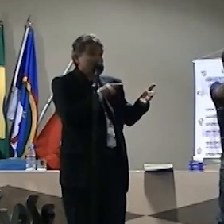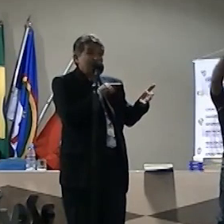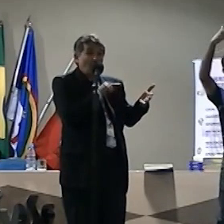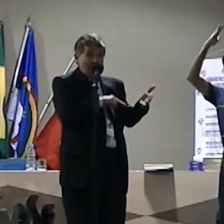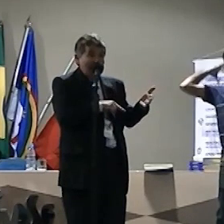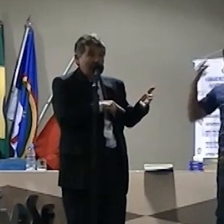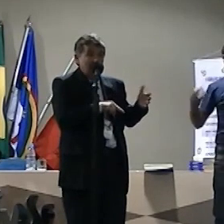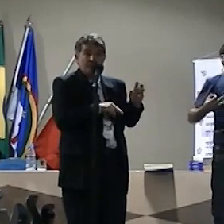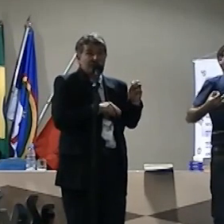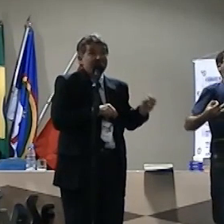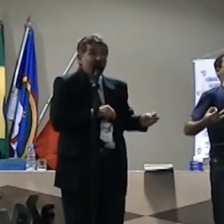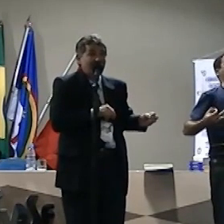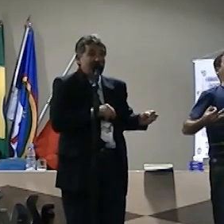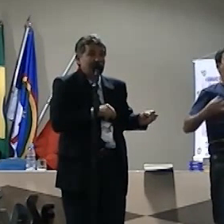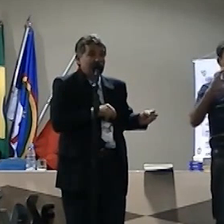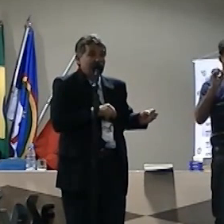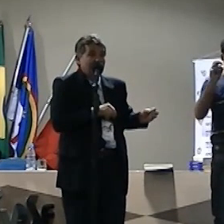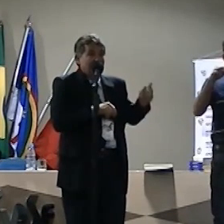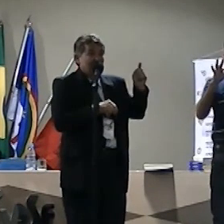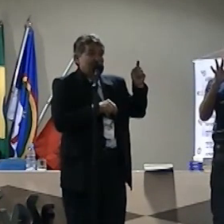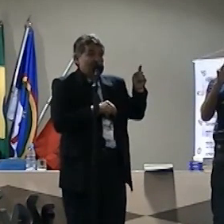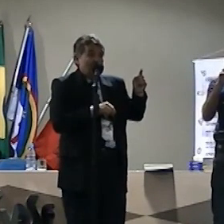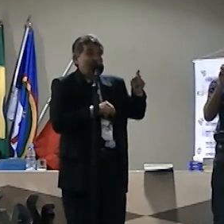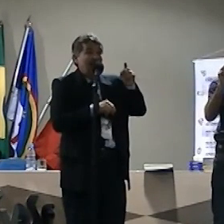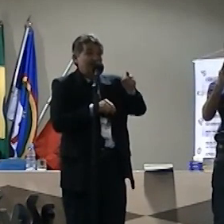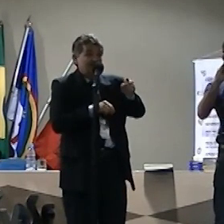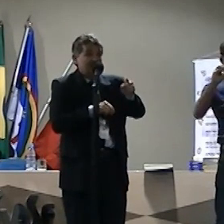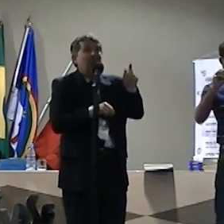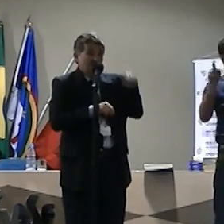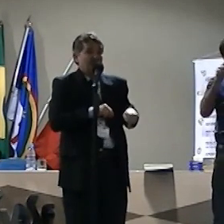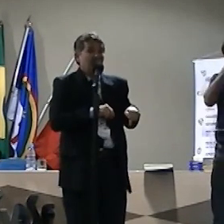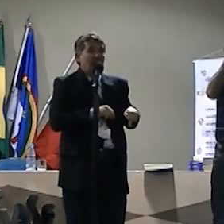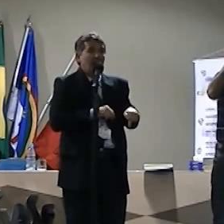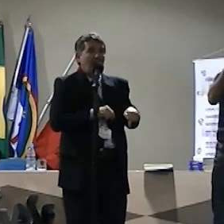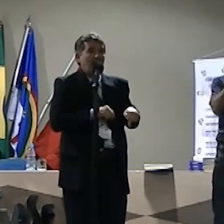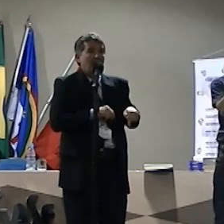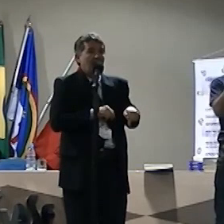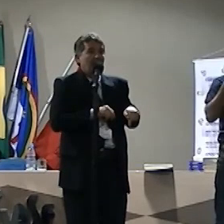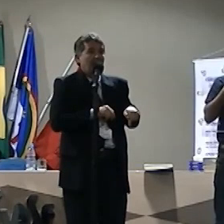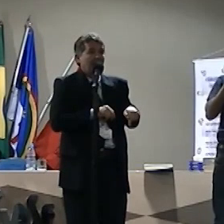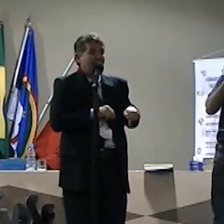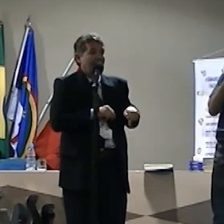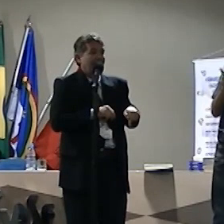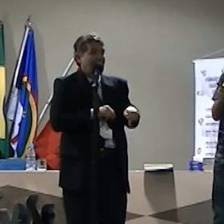Se você olhar, você esquece. Se você olhar e fizer, você lembra.